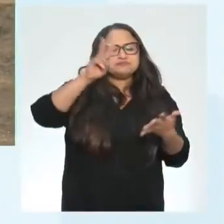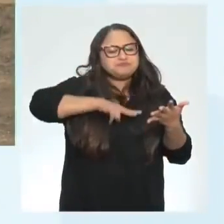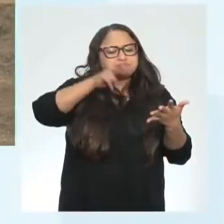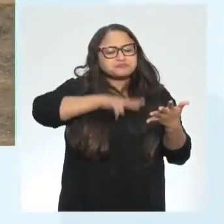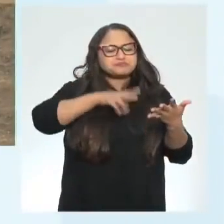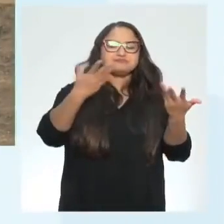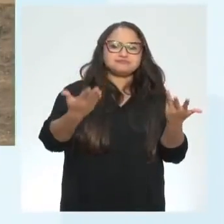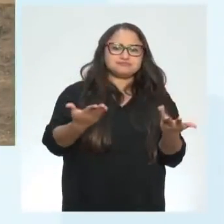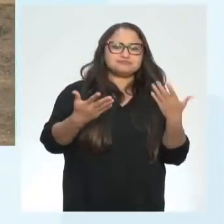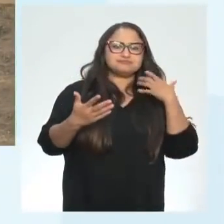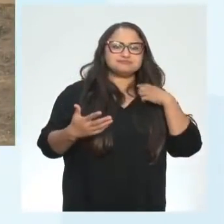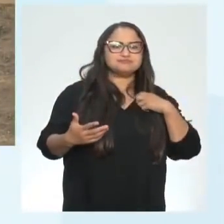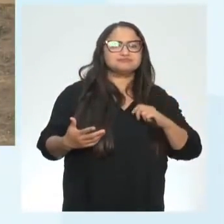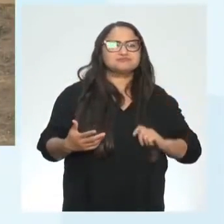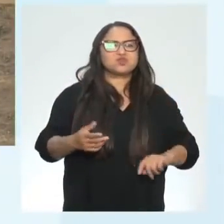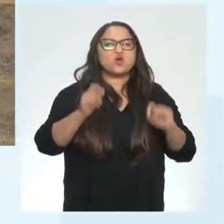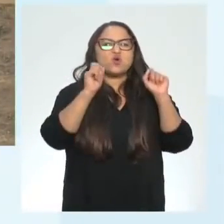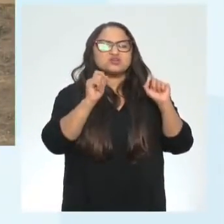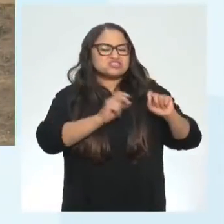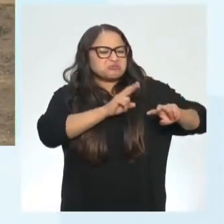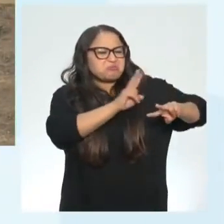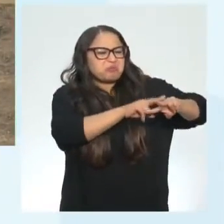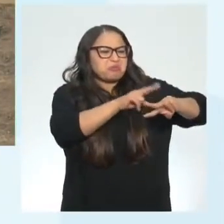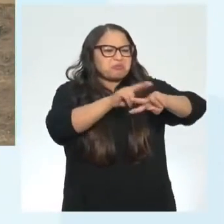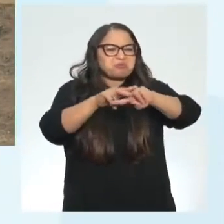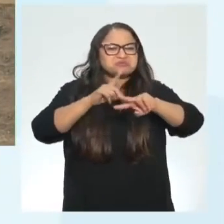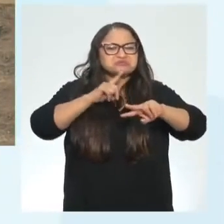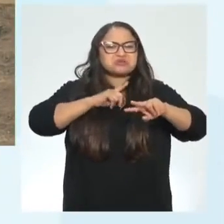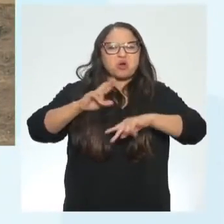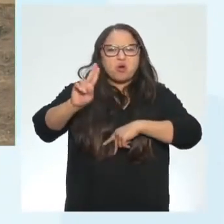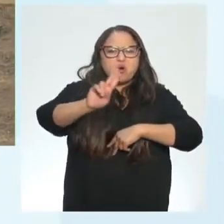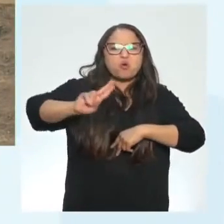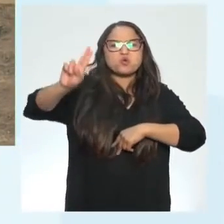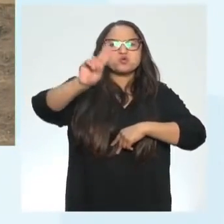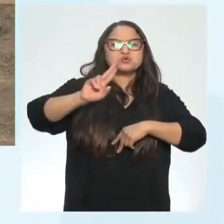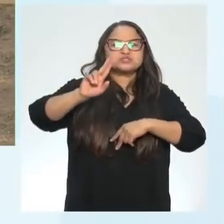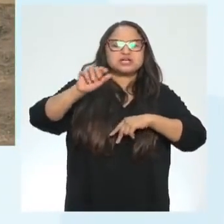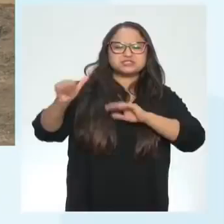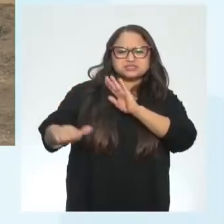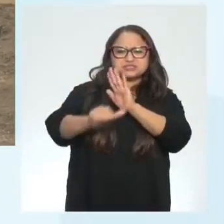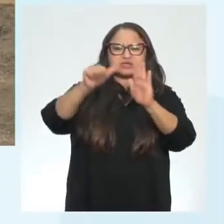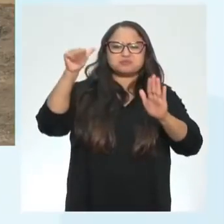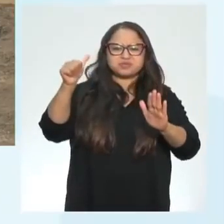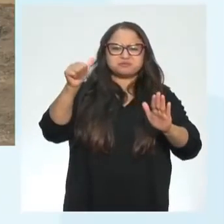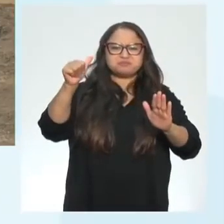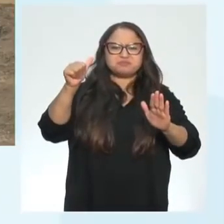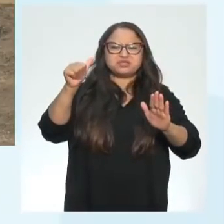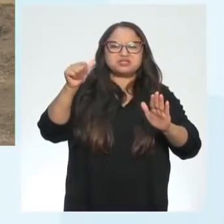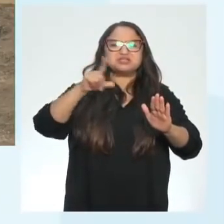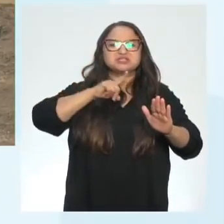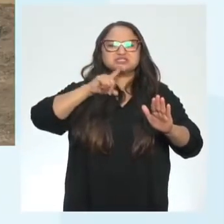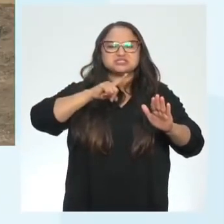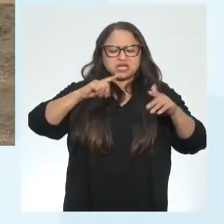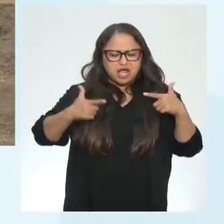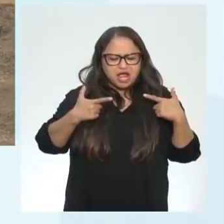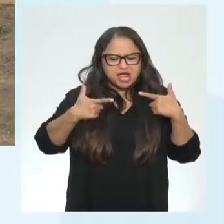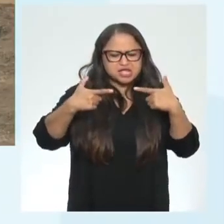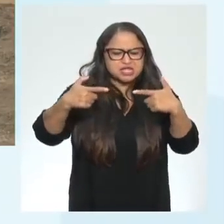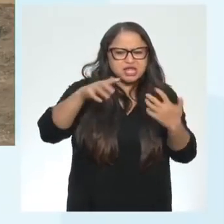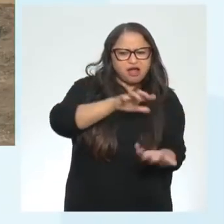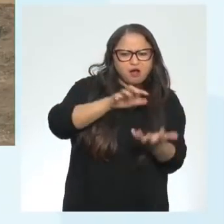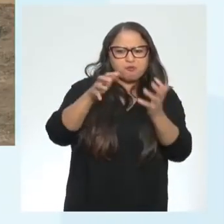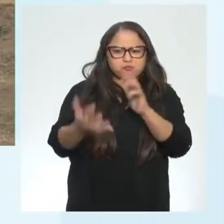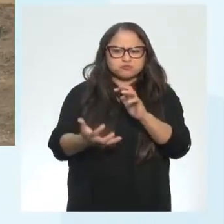texto. As trincheiras foram utilizadas na Primeira Guerra Mundial